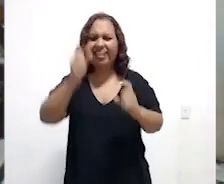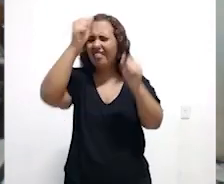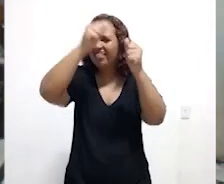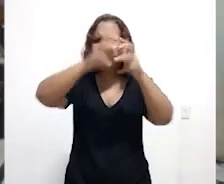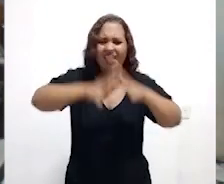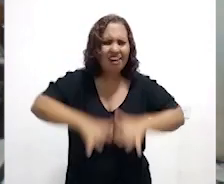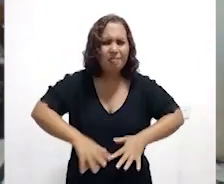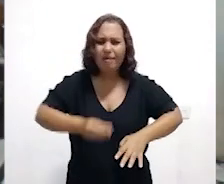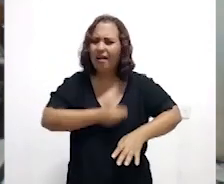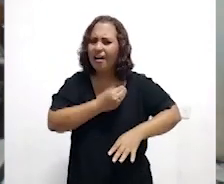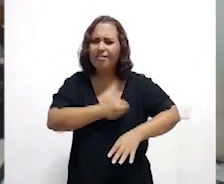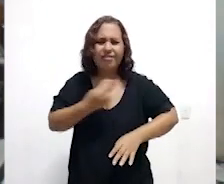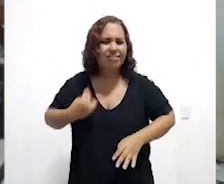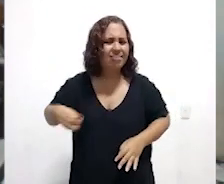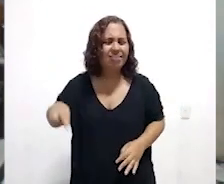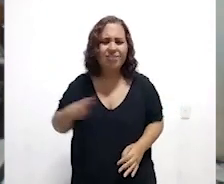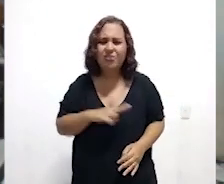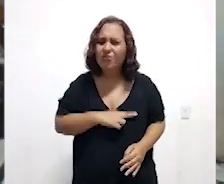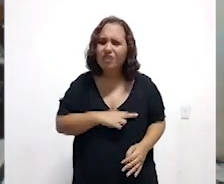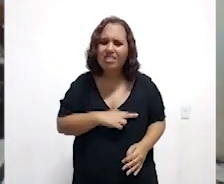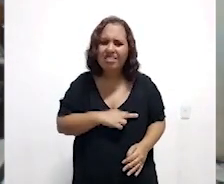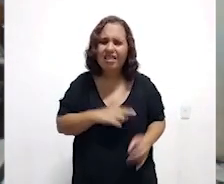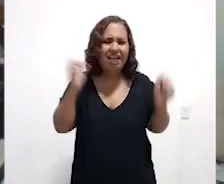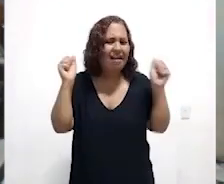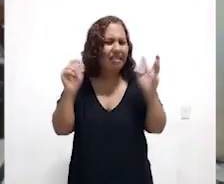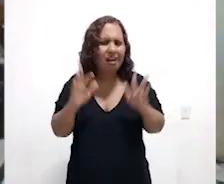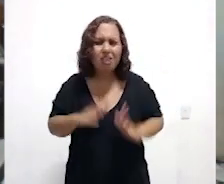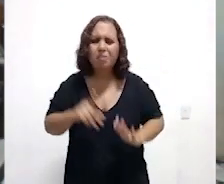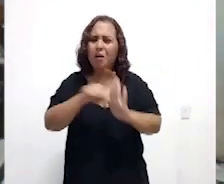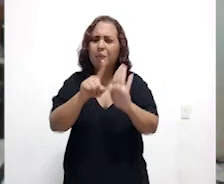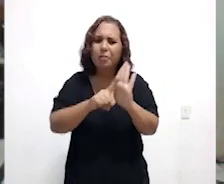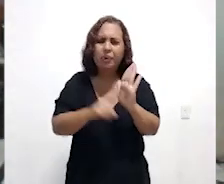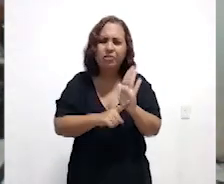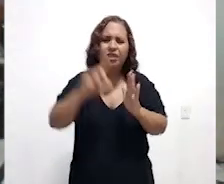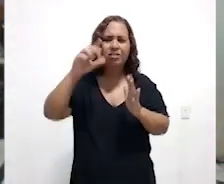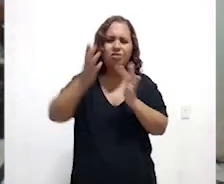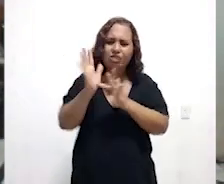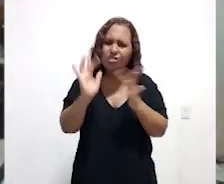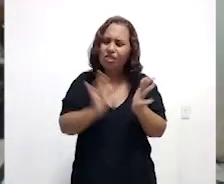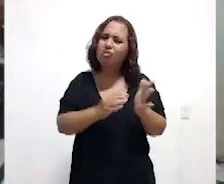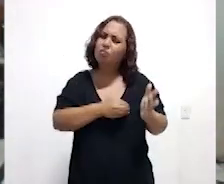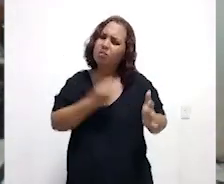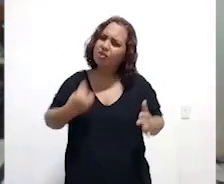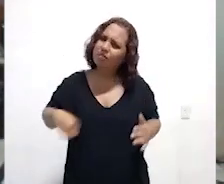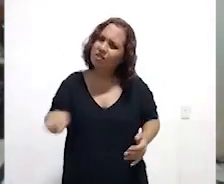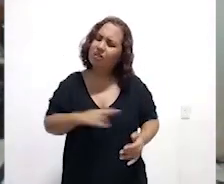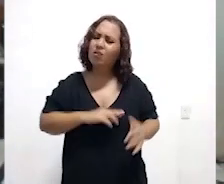Ele quer acabar com o que Jesus fez, com o que Jesus planejou para nós, para nossa casa.